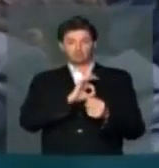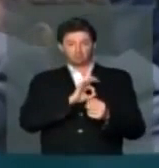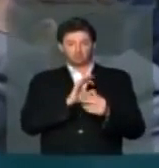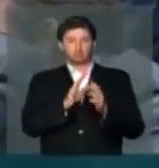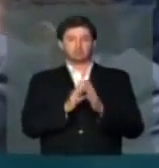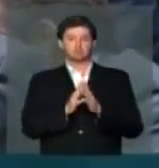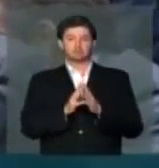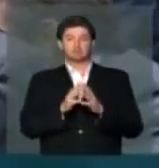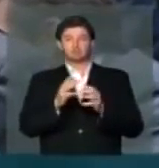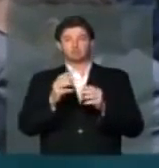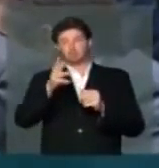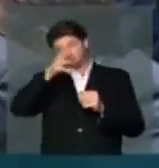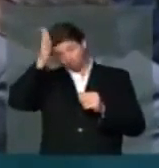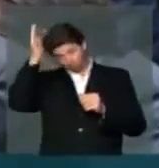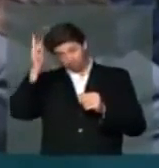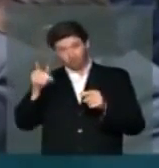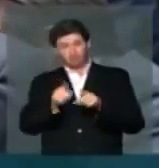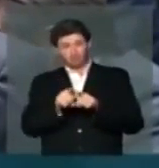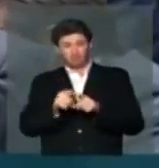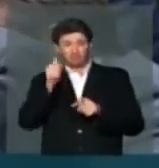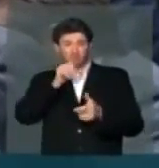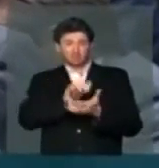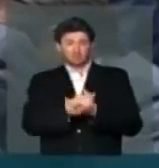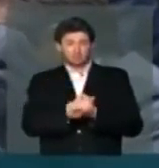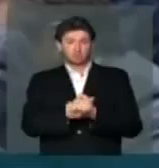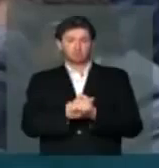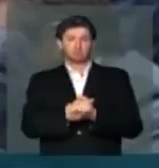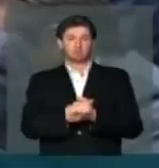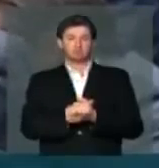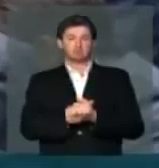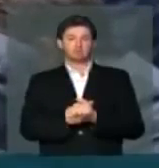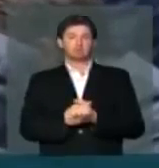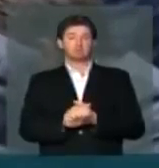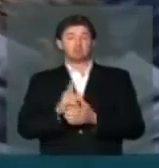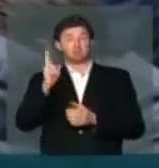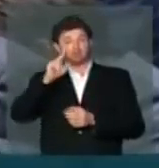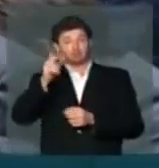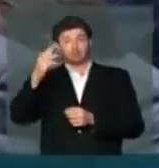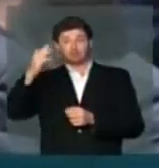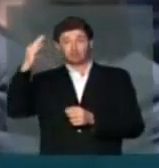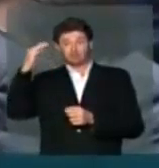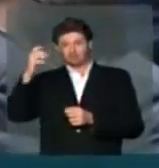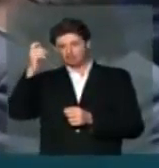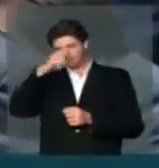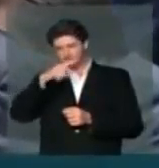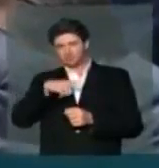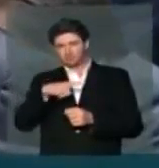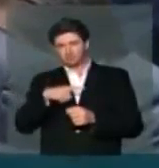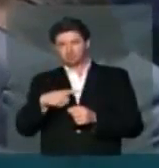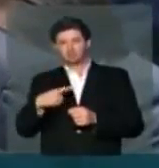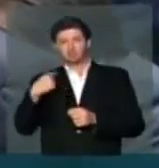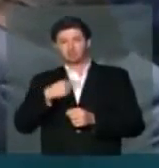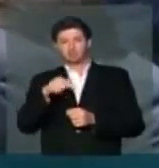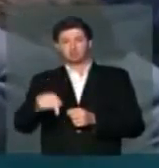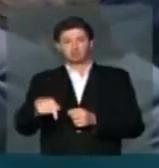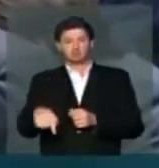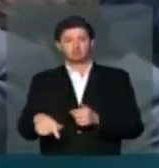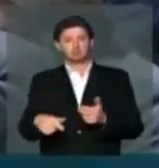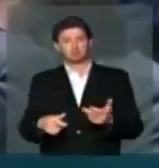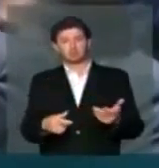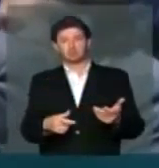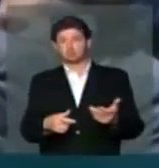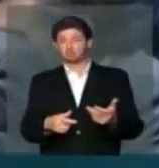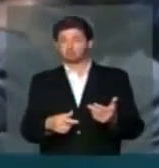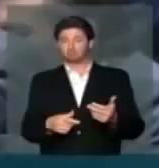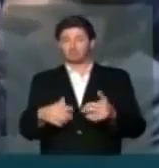policiais, bombeiros e também às esposas. Lembrando que, naqueles momentos mais difíceis, tivemos aqui